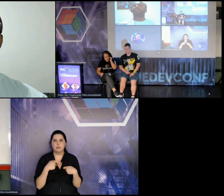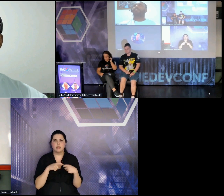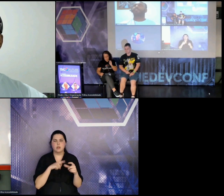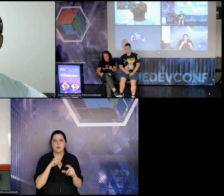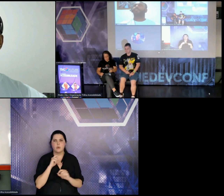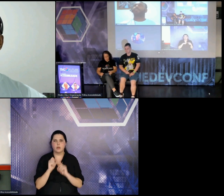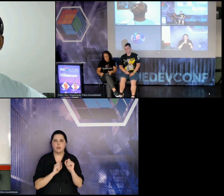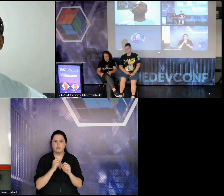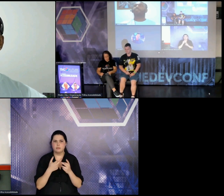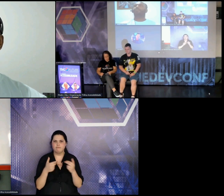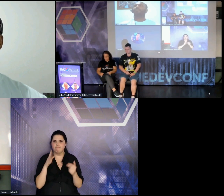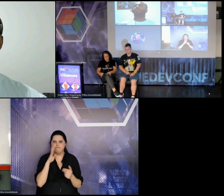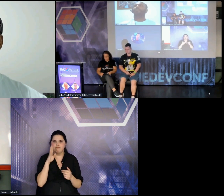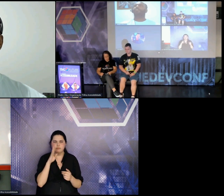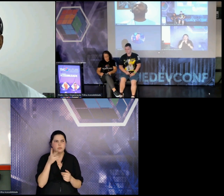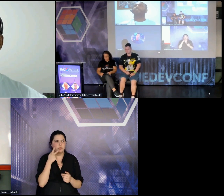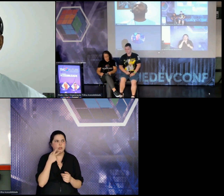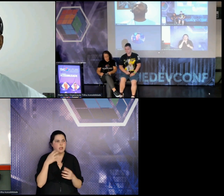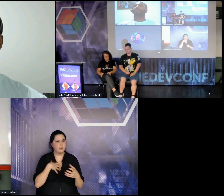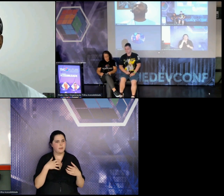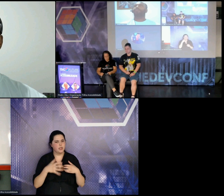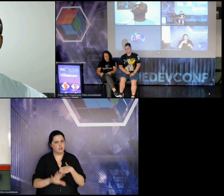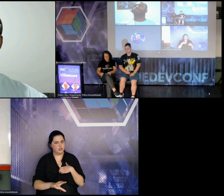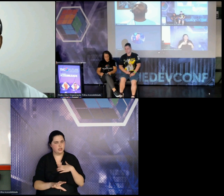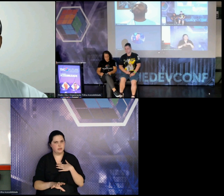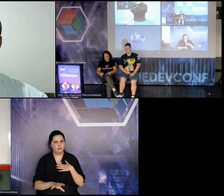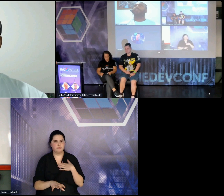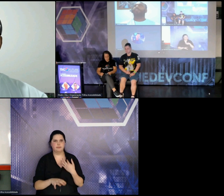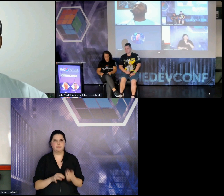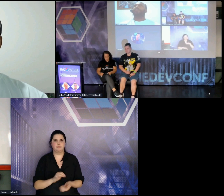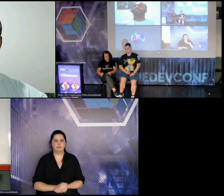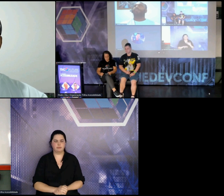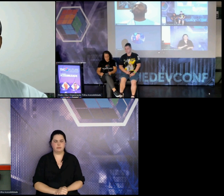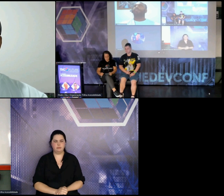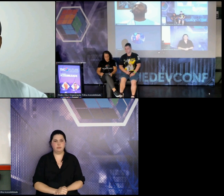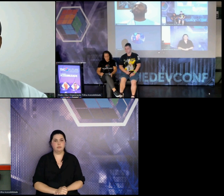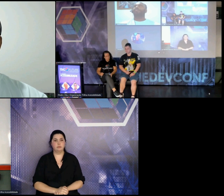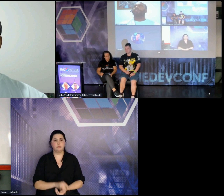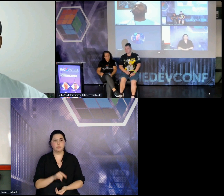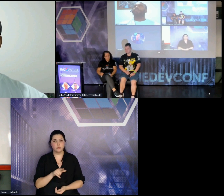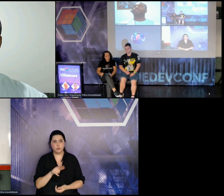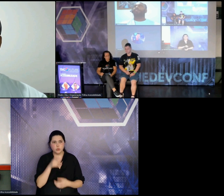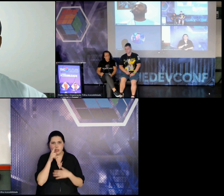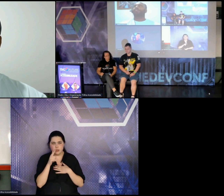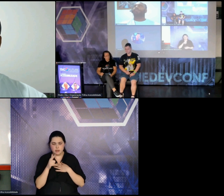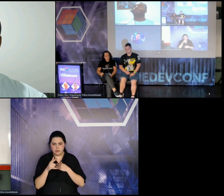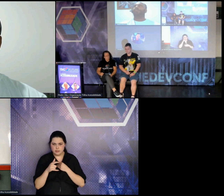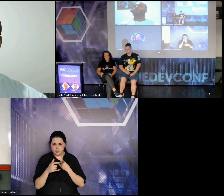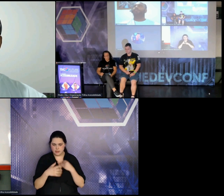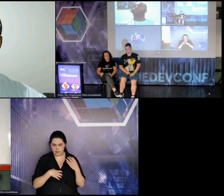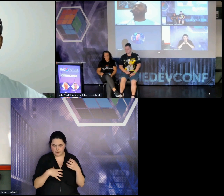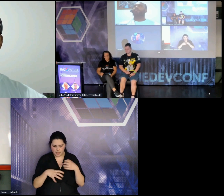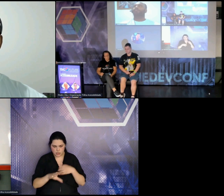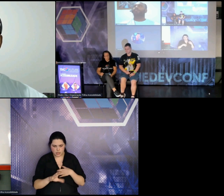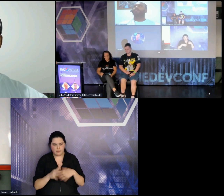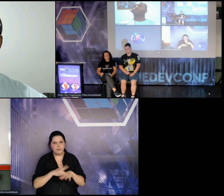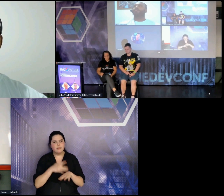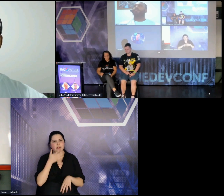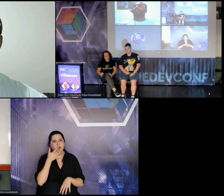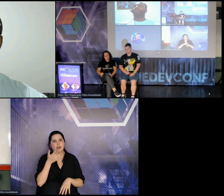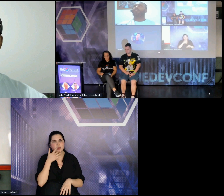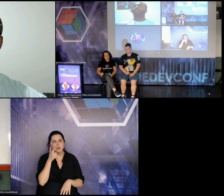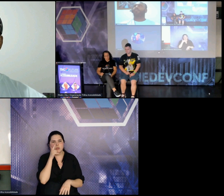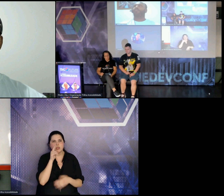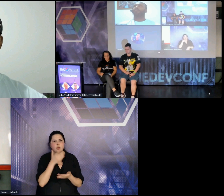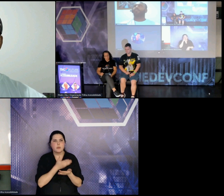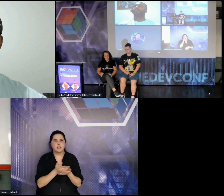negocinho muito legal chamado empatia, né, pelo todo. Quando você tem empatia, fica muito mais fácil para a gente poder começar